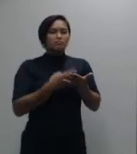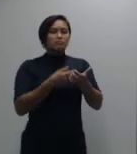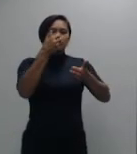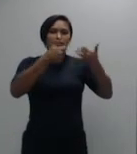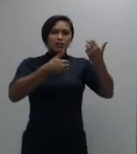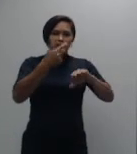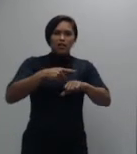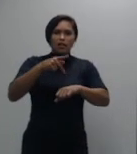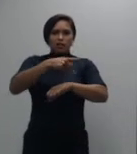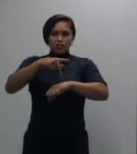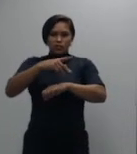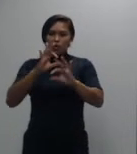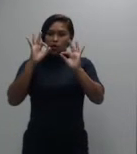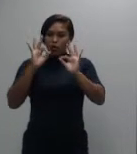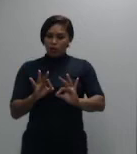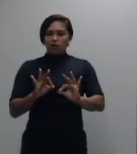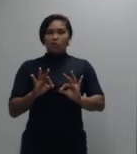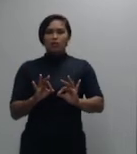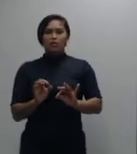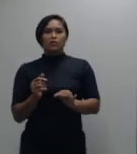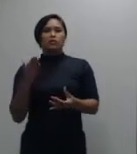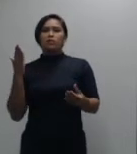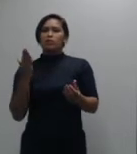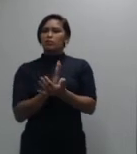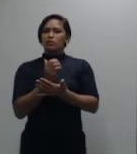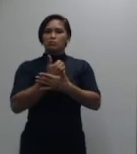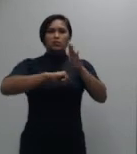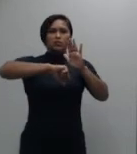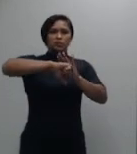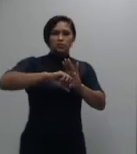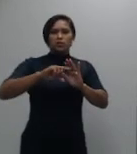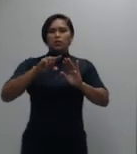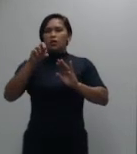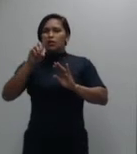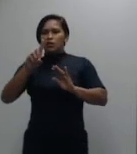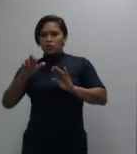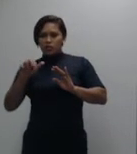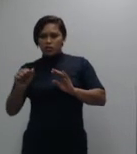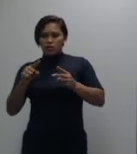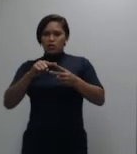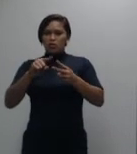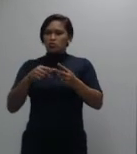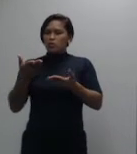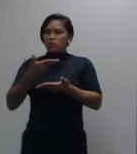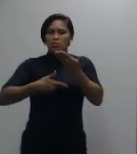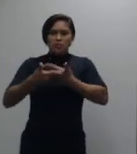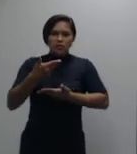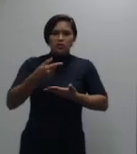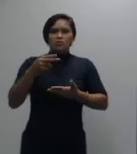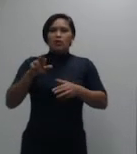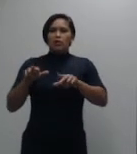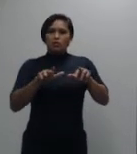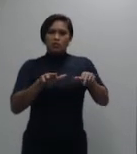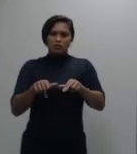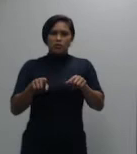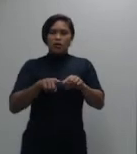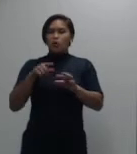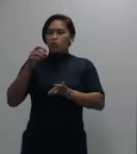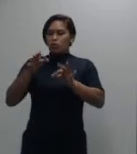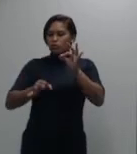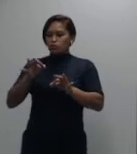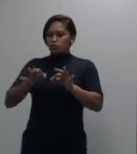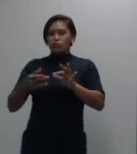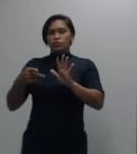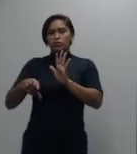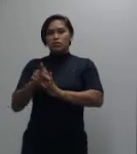tem que ser tratada corretamente não é um processo criminal Daniel Dantas Fernandes não é limpar o comentário feito pelo visto na distância foi